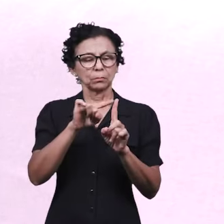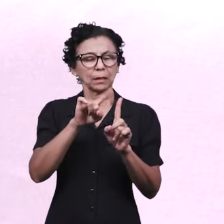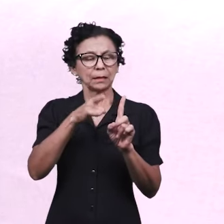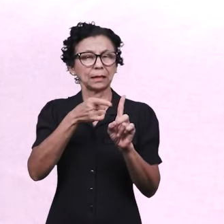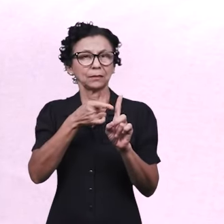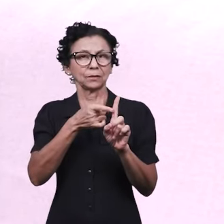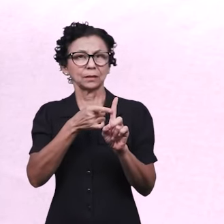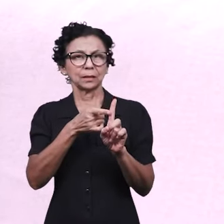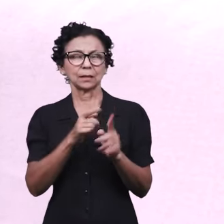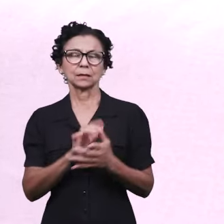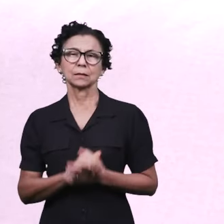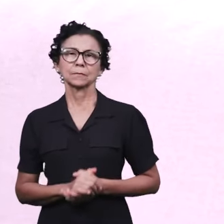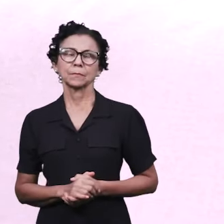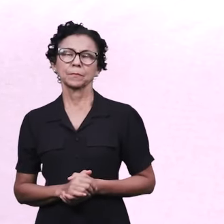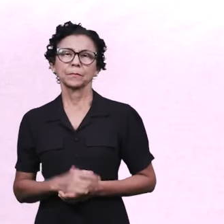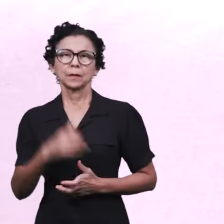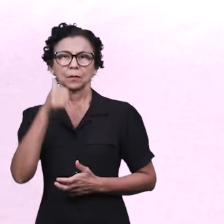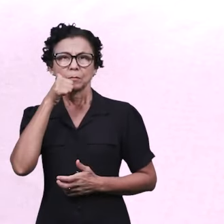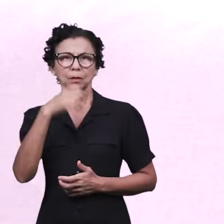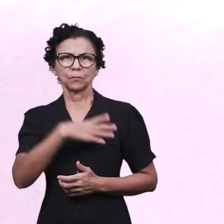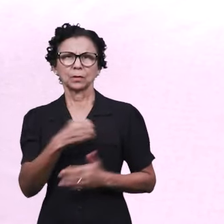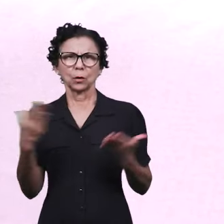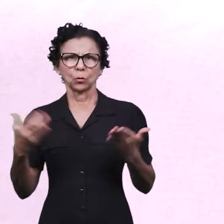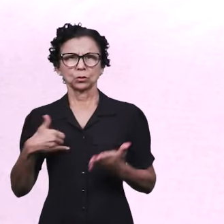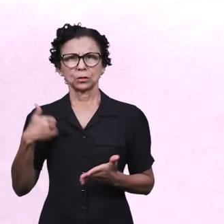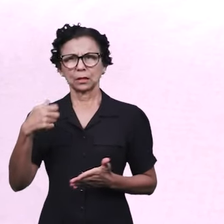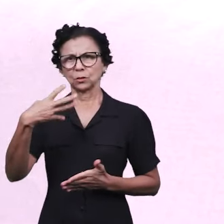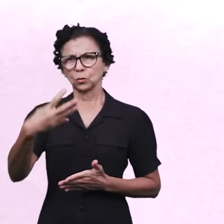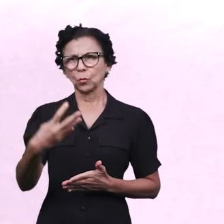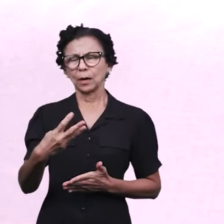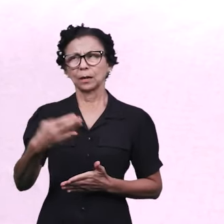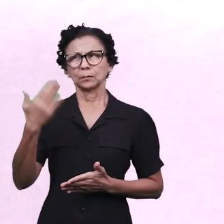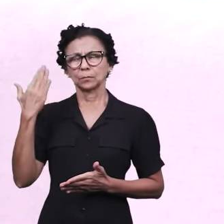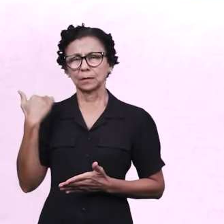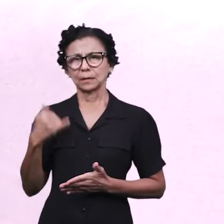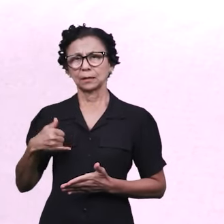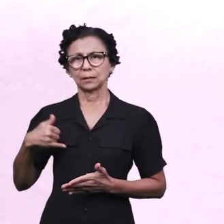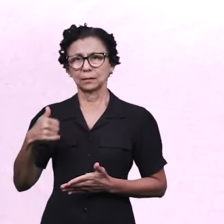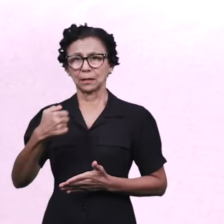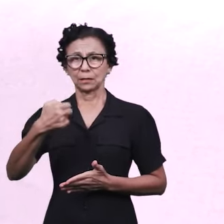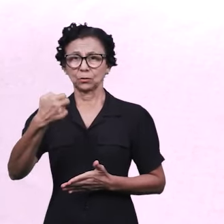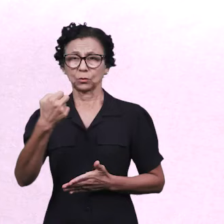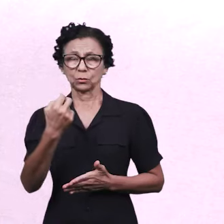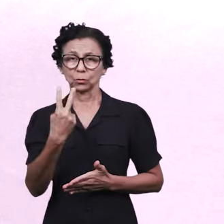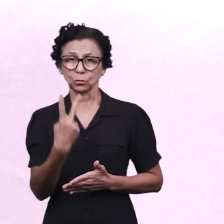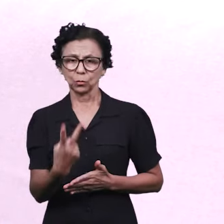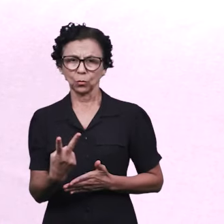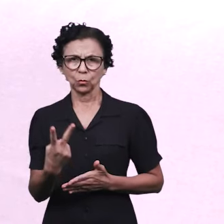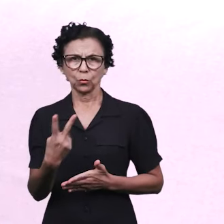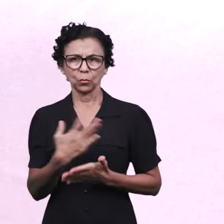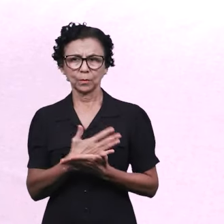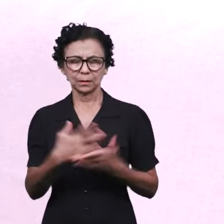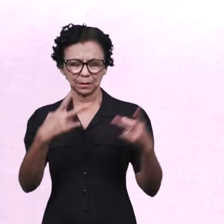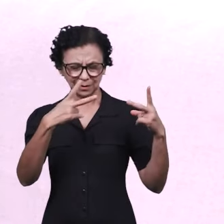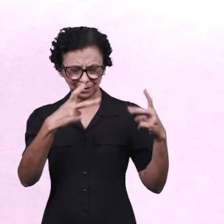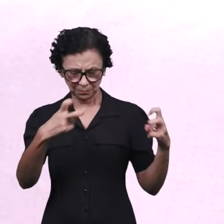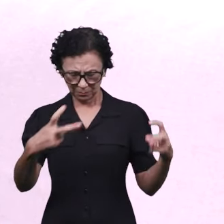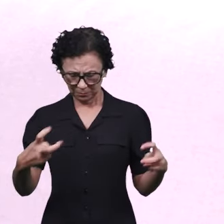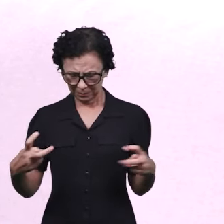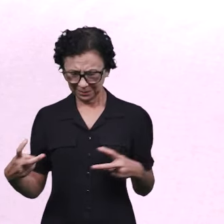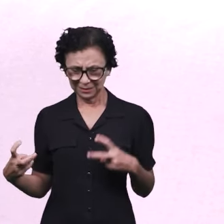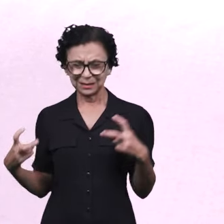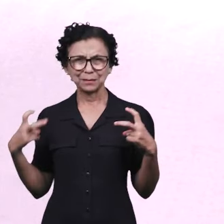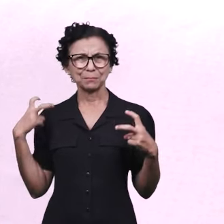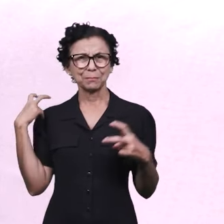minha filha hoje vai fazer 4 anos quando ela tinha aproximadamente 2 anos eu comecei a perceber que os sintomas eles se